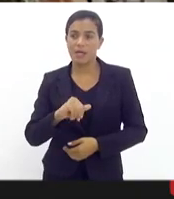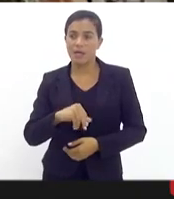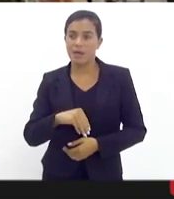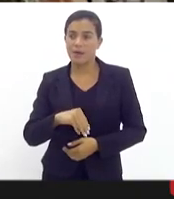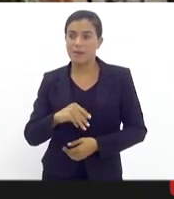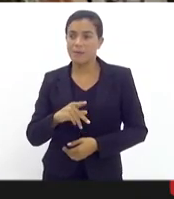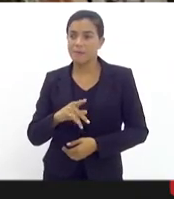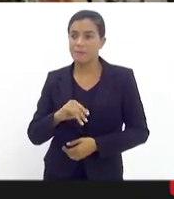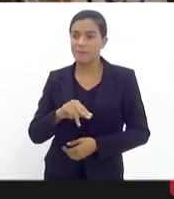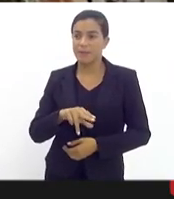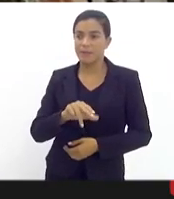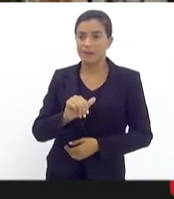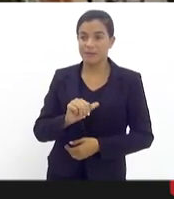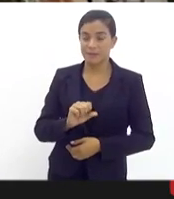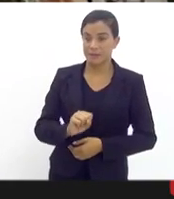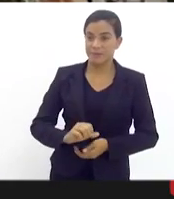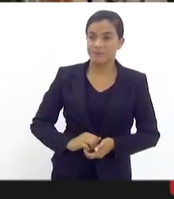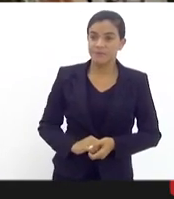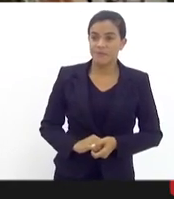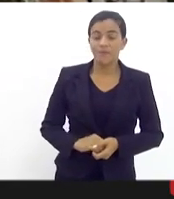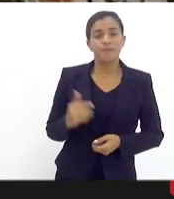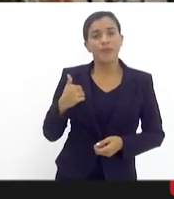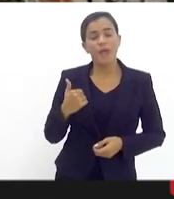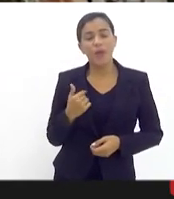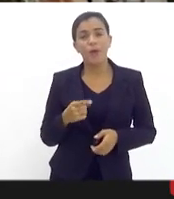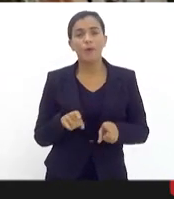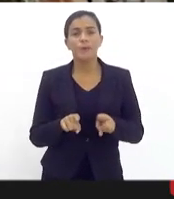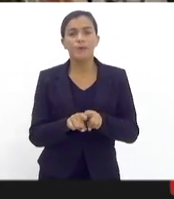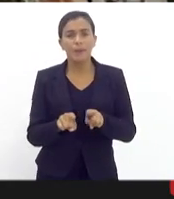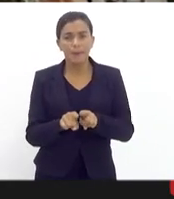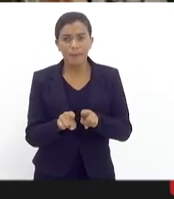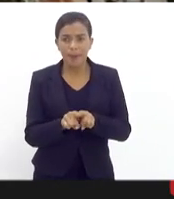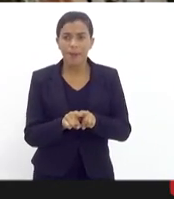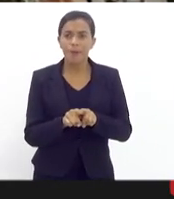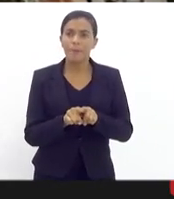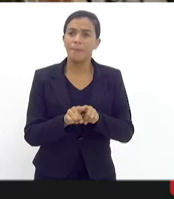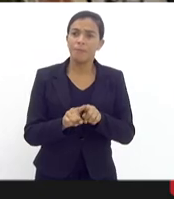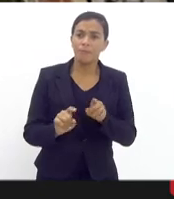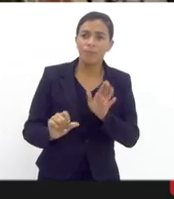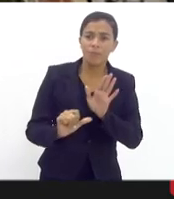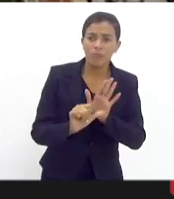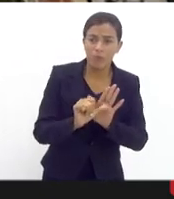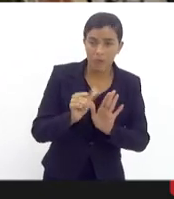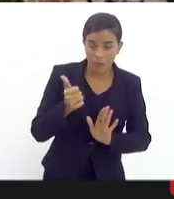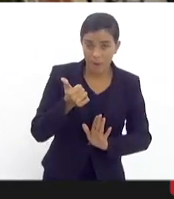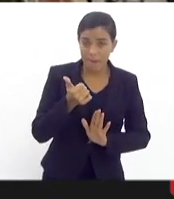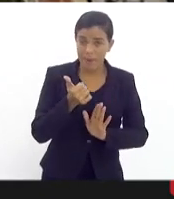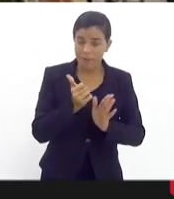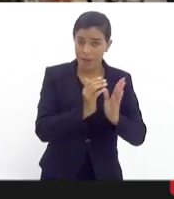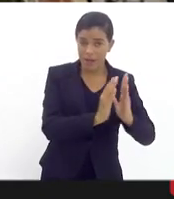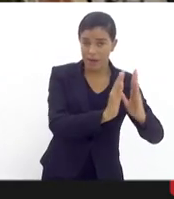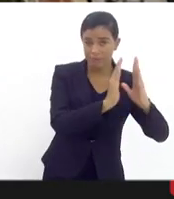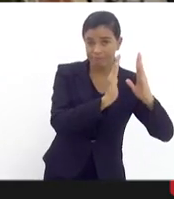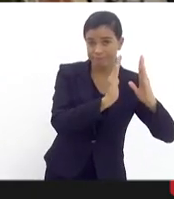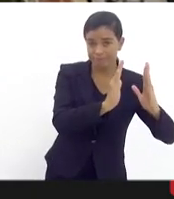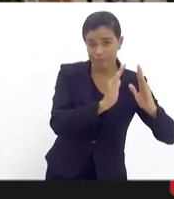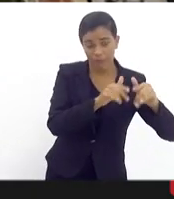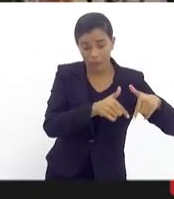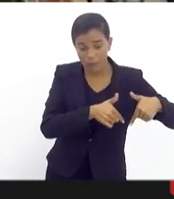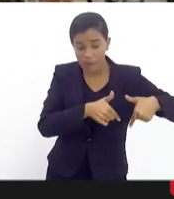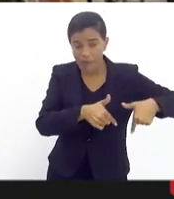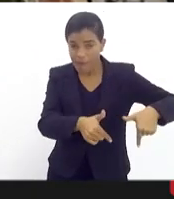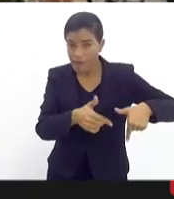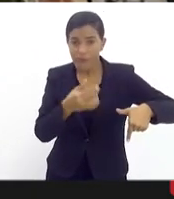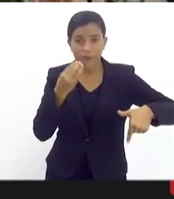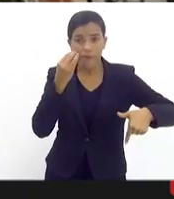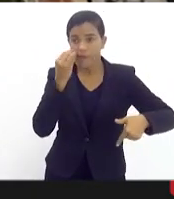destina a professores. Eu procurei, na primeira fase da minha atuação, Mick,